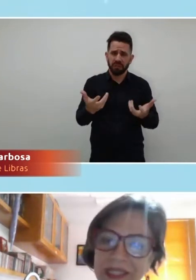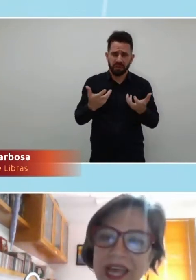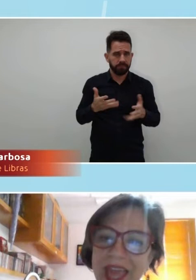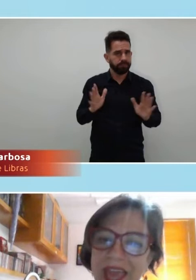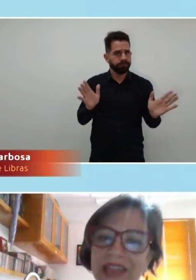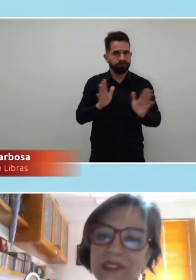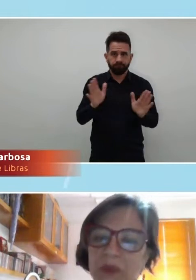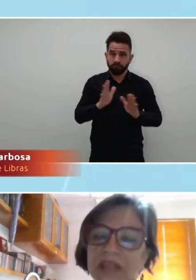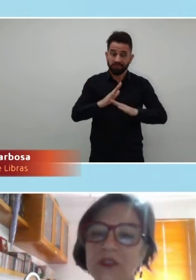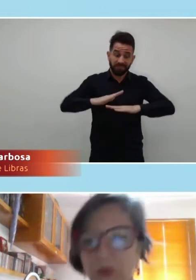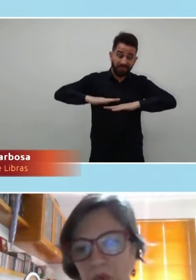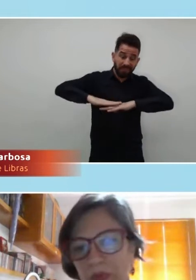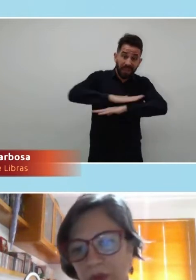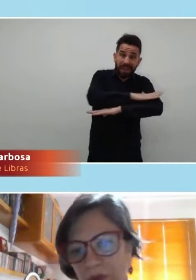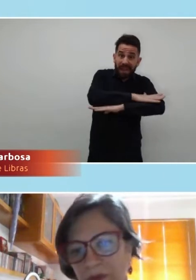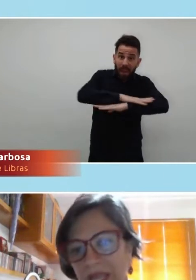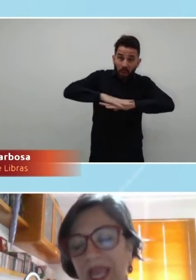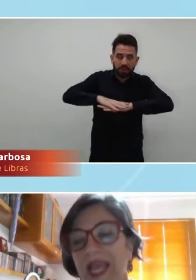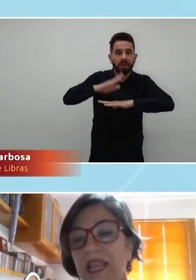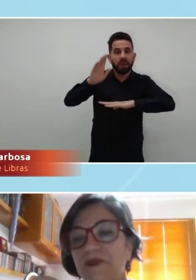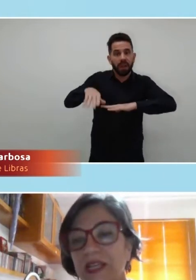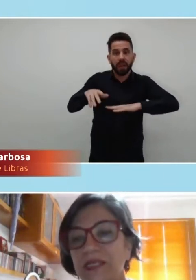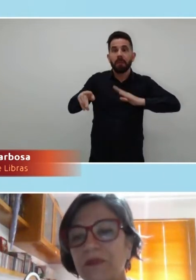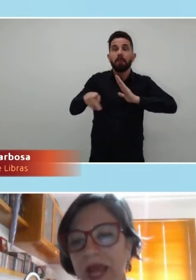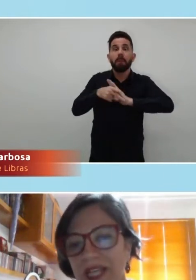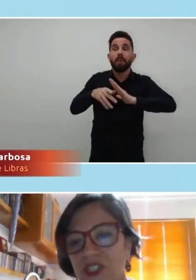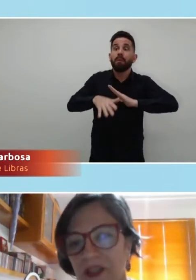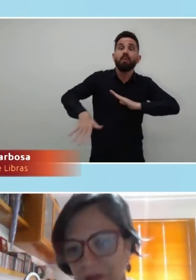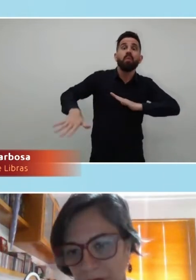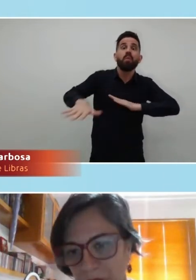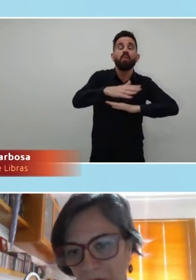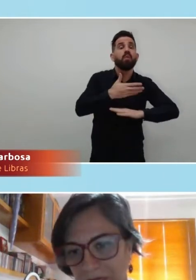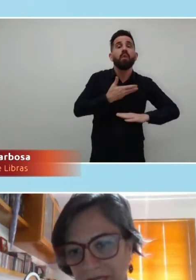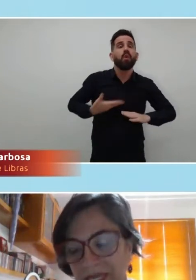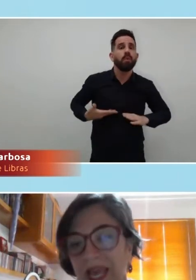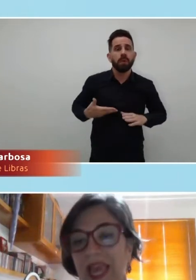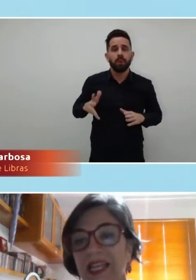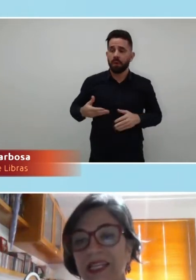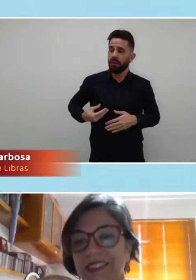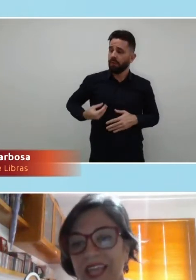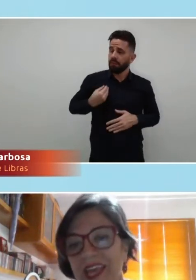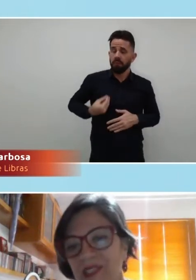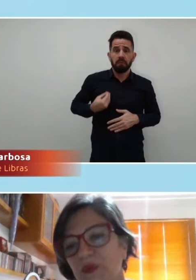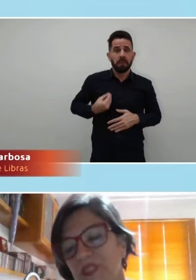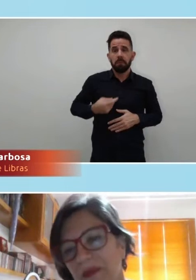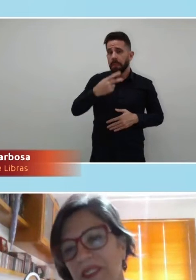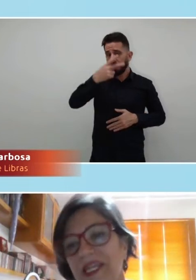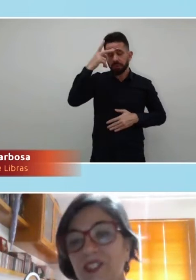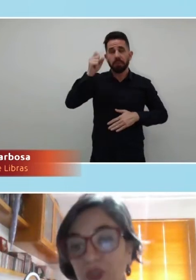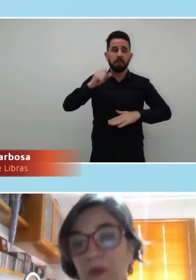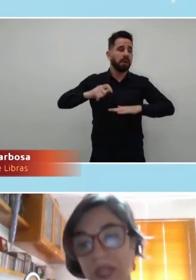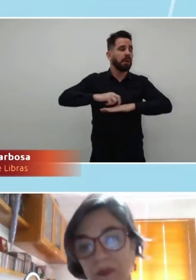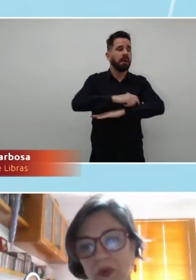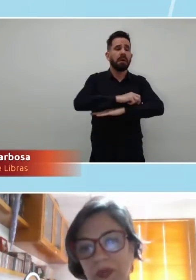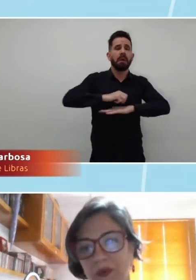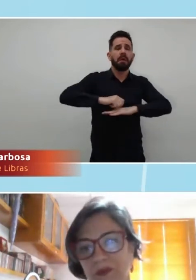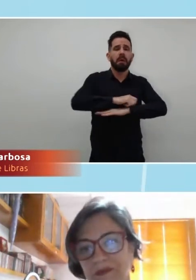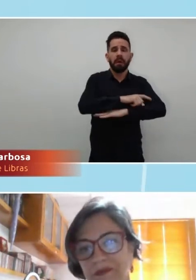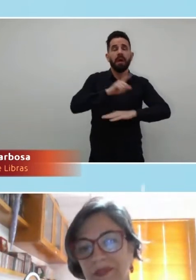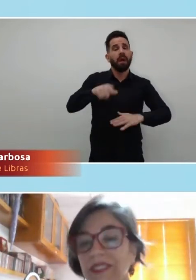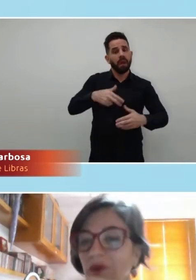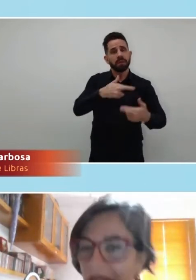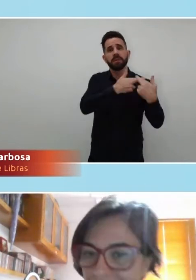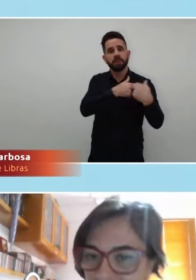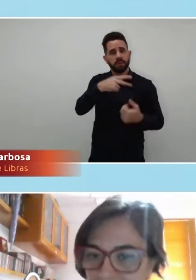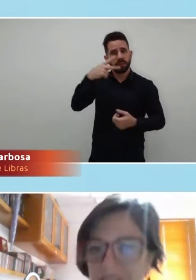calçada é espaço público. Ela faz parte da via pública. Ela é de responsabilidade do poder público.